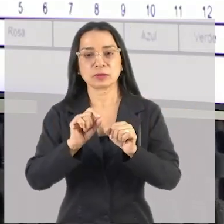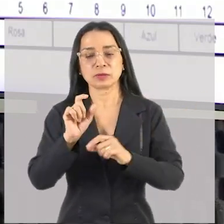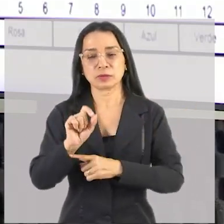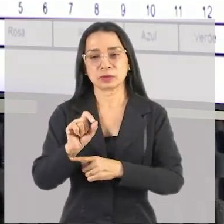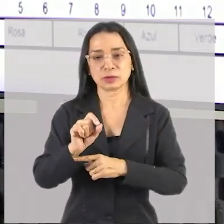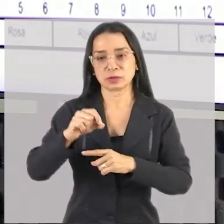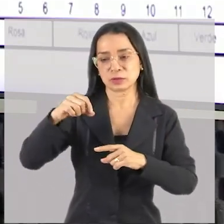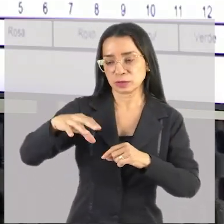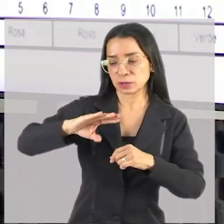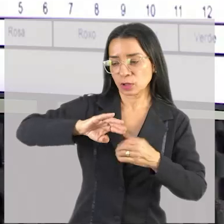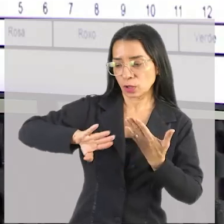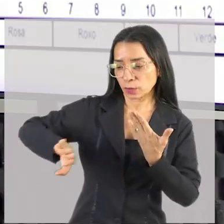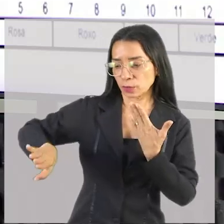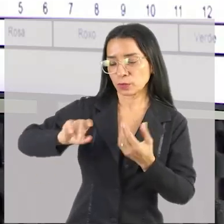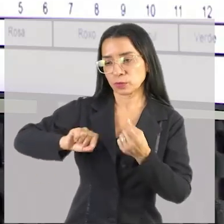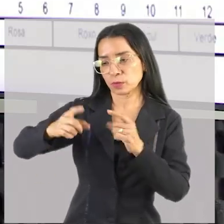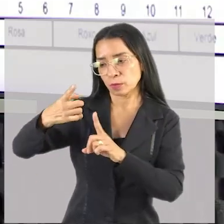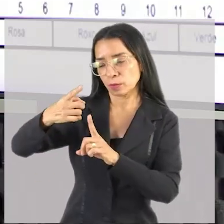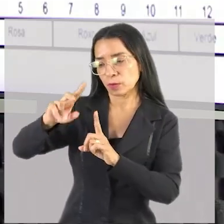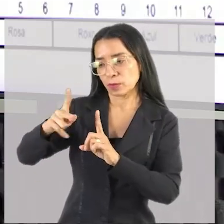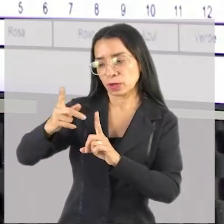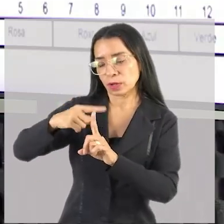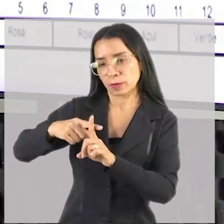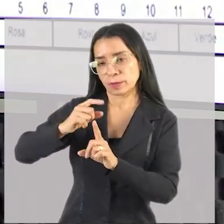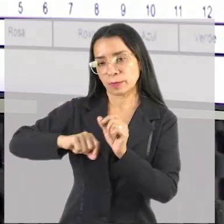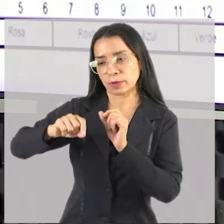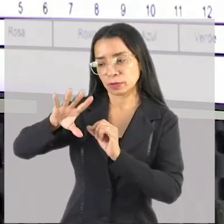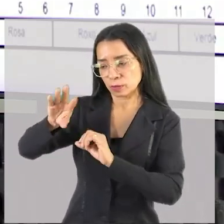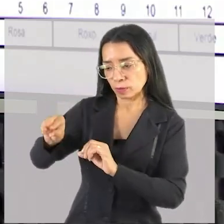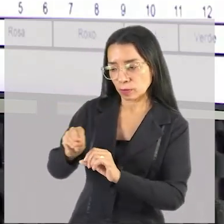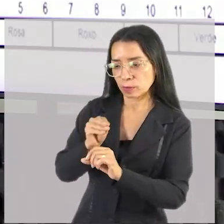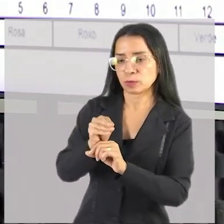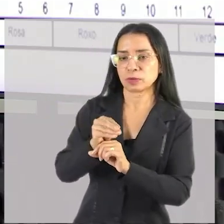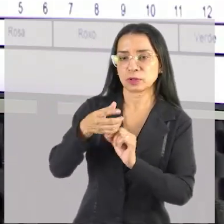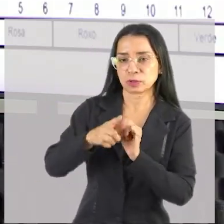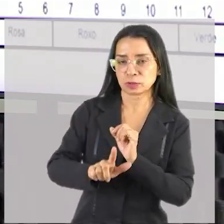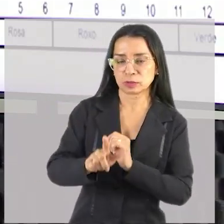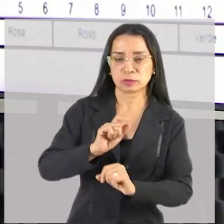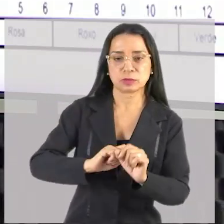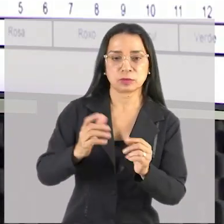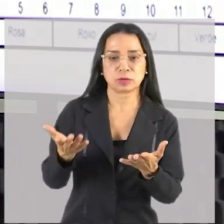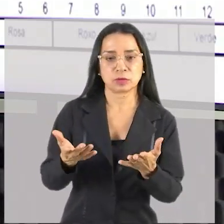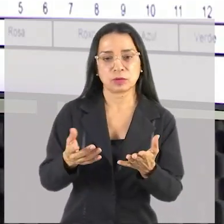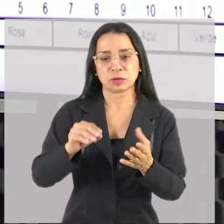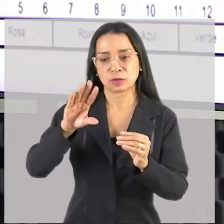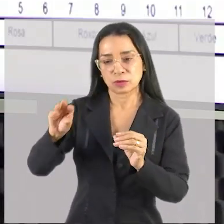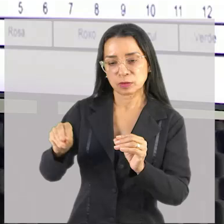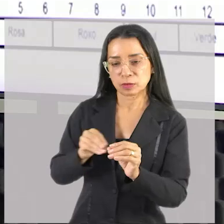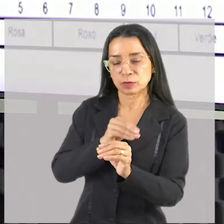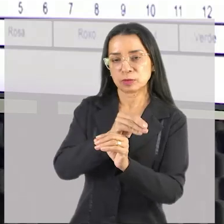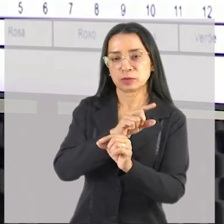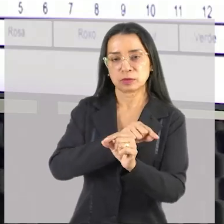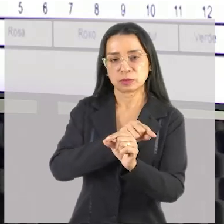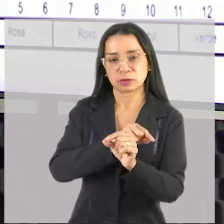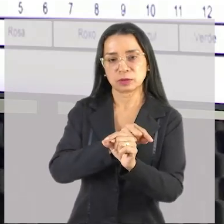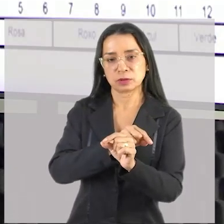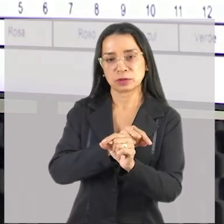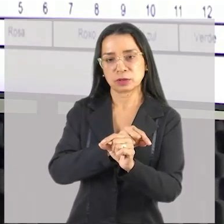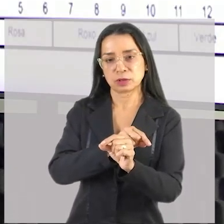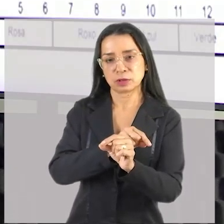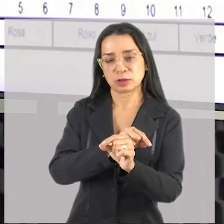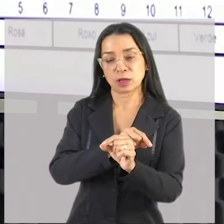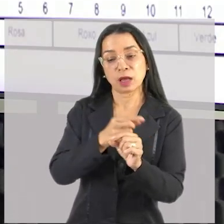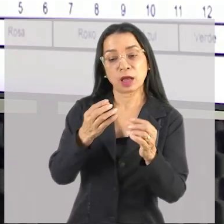Se tu tirou o H+, o equilíbrio vai dizer assim, eu vou botar esse H+, que tá tirando. Na hora que eu desloco para a direita, eu vou produzir mais